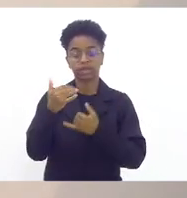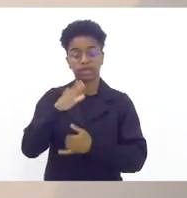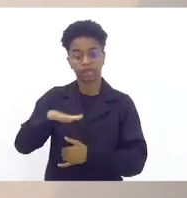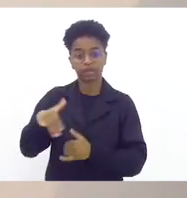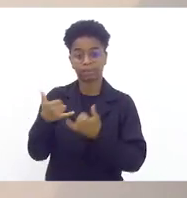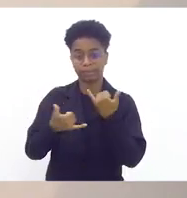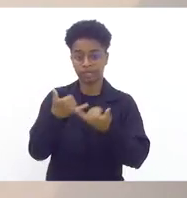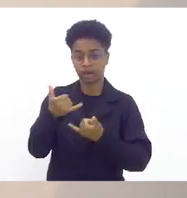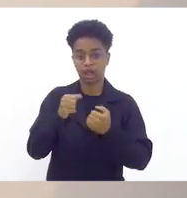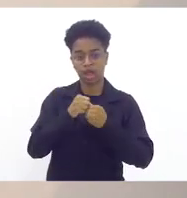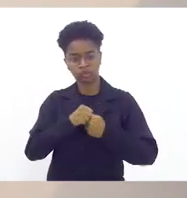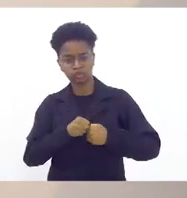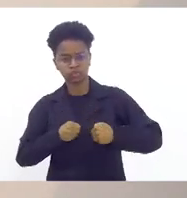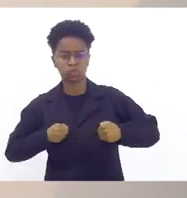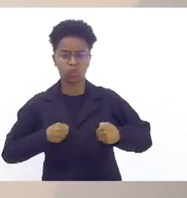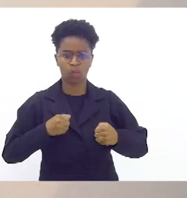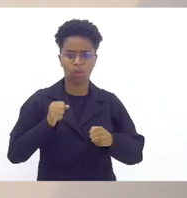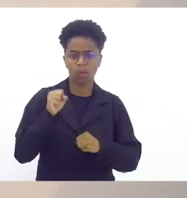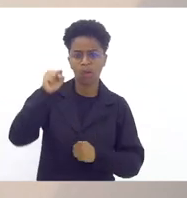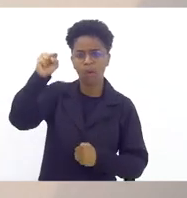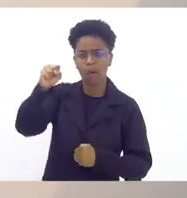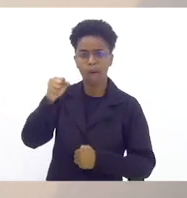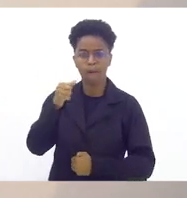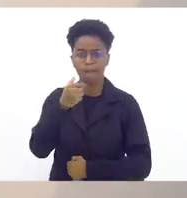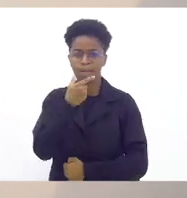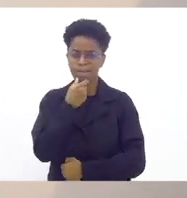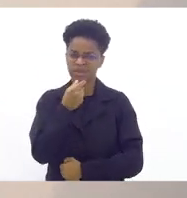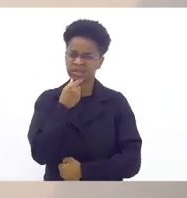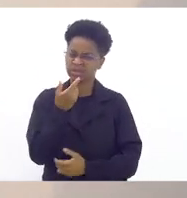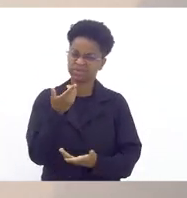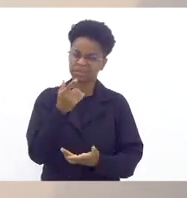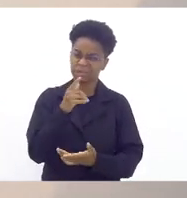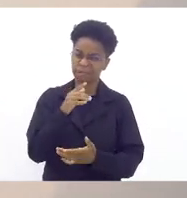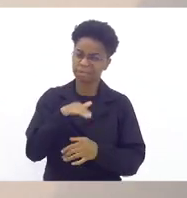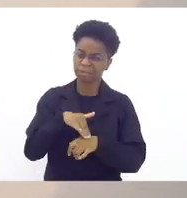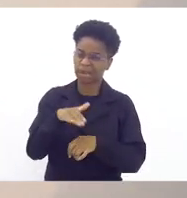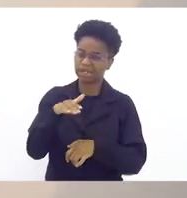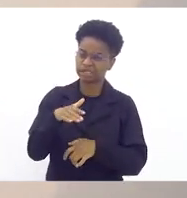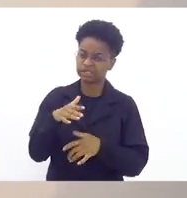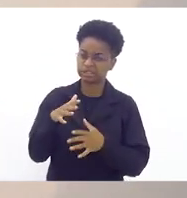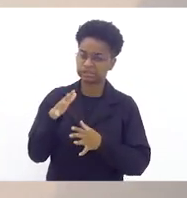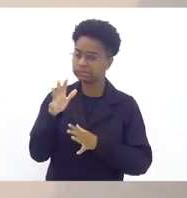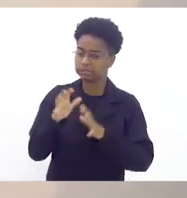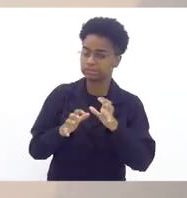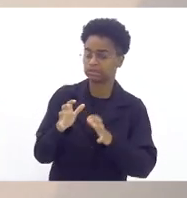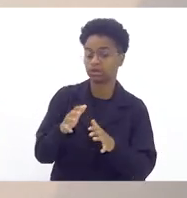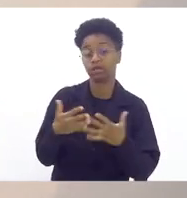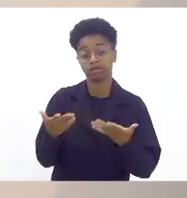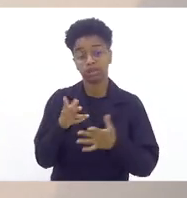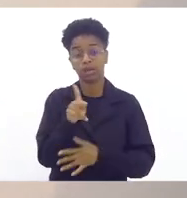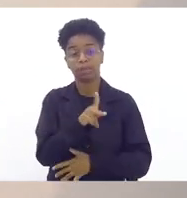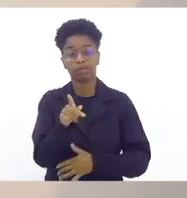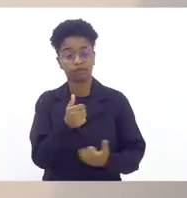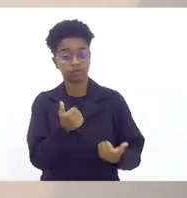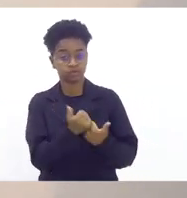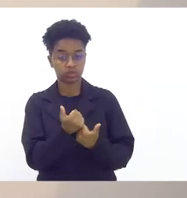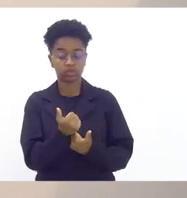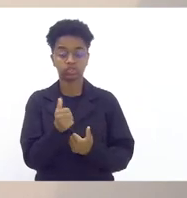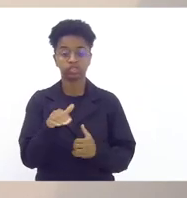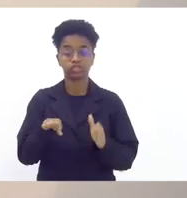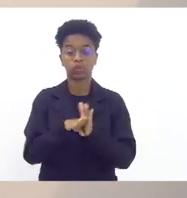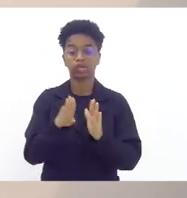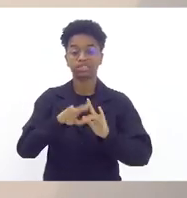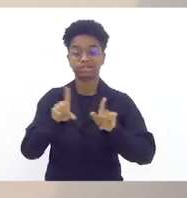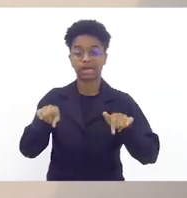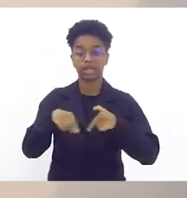-herói. Os meninos são um pouquinho mais brutos. E a professora auxiliar chega em sala e